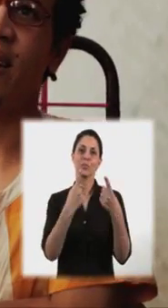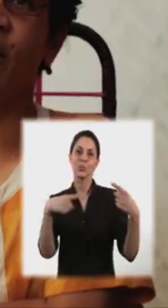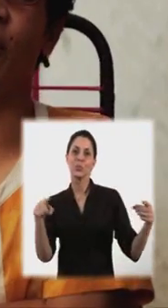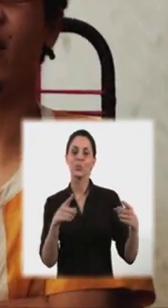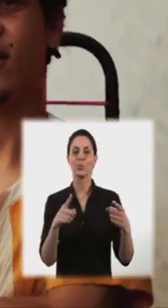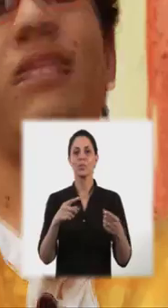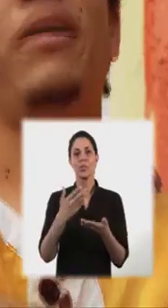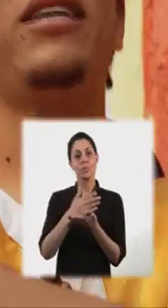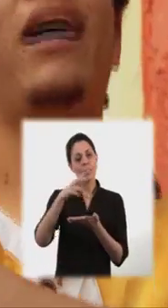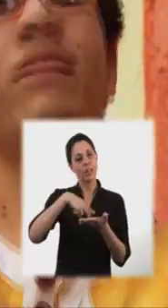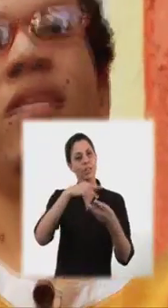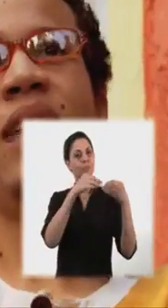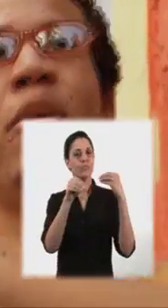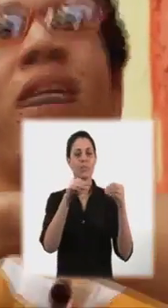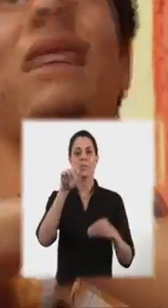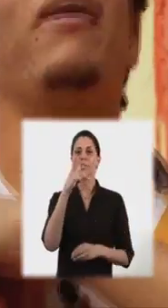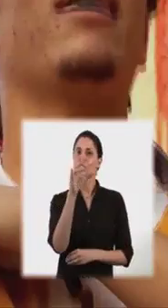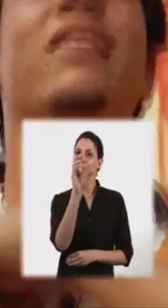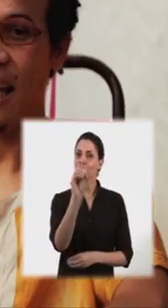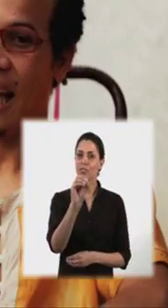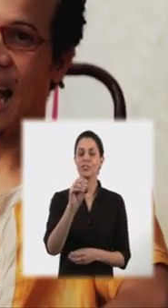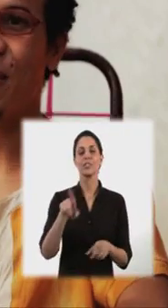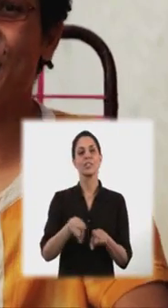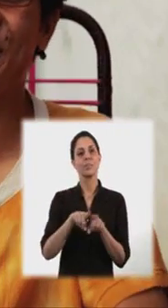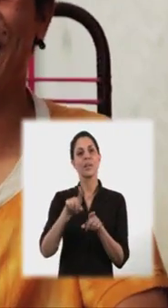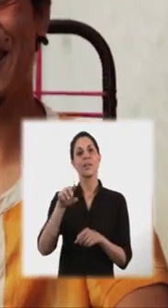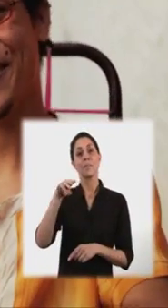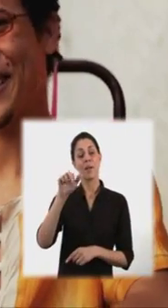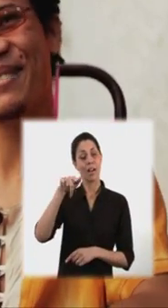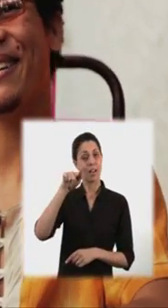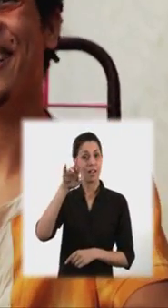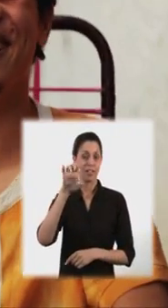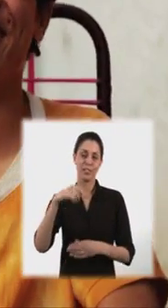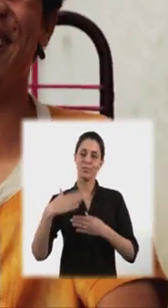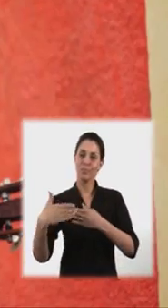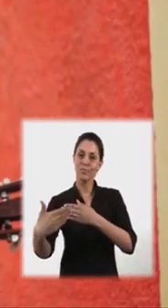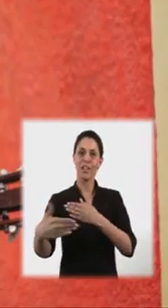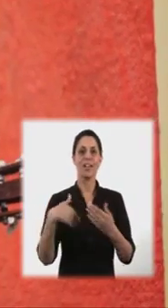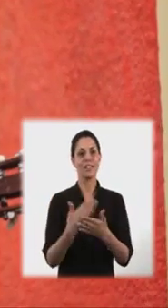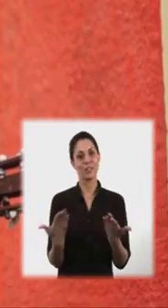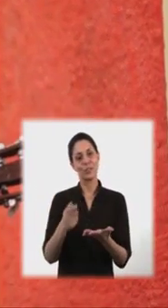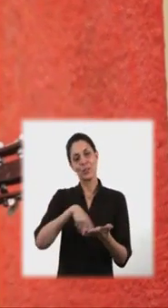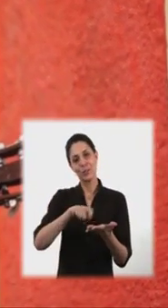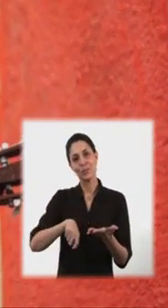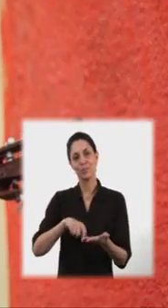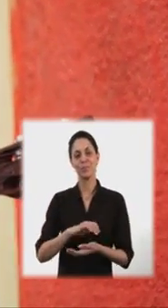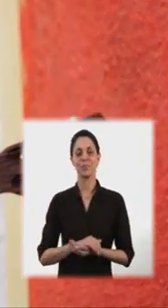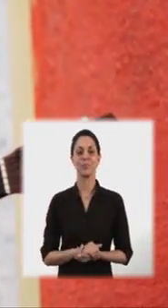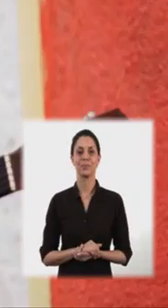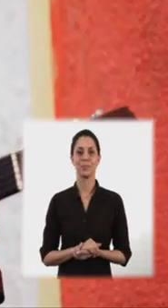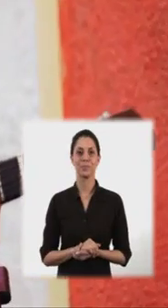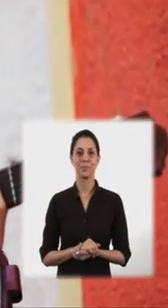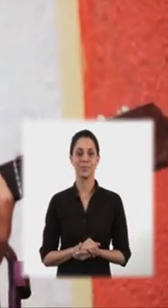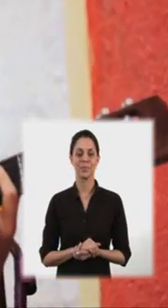a ler romances de Machado, de Gabriel Garcia Marques. Aí pronto, aí eu fui desenvolvendo e tô aí, escrevendo. O